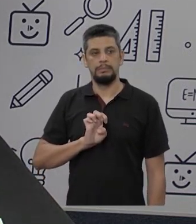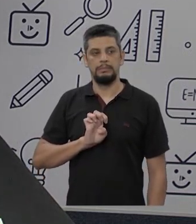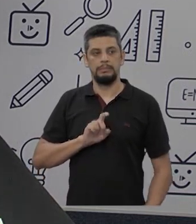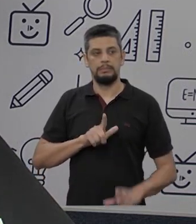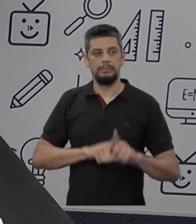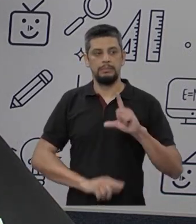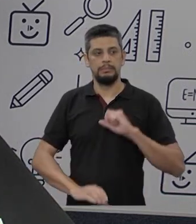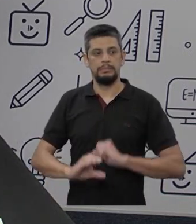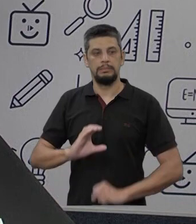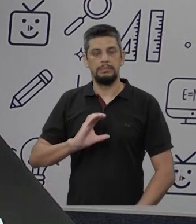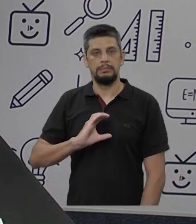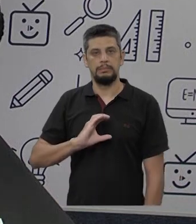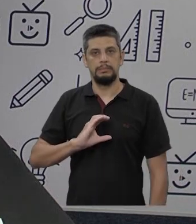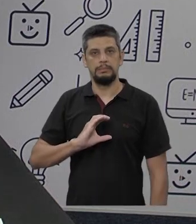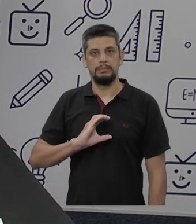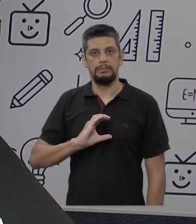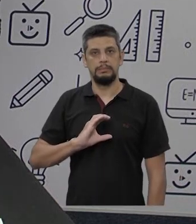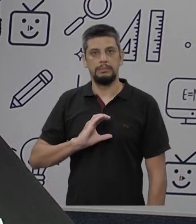C.